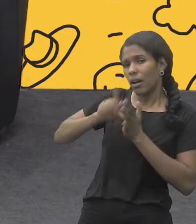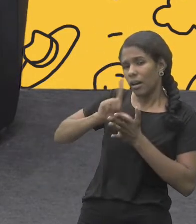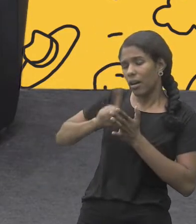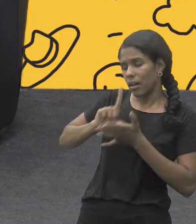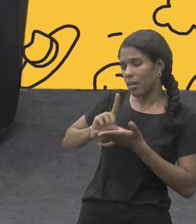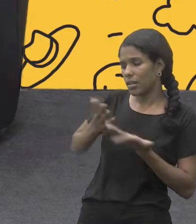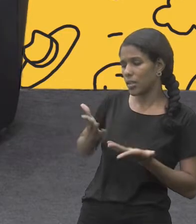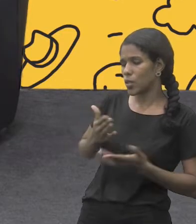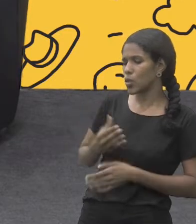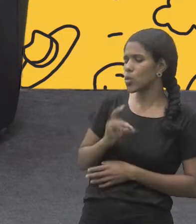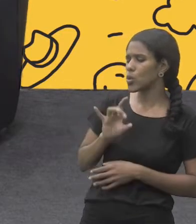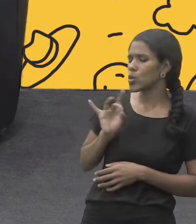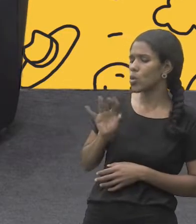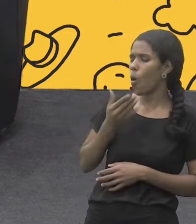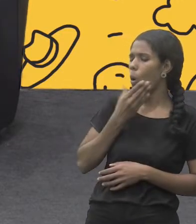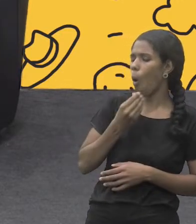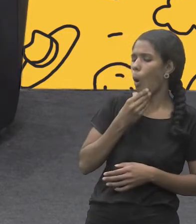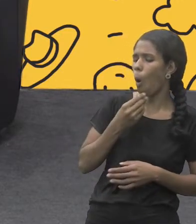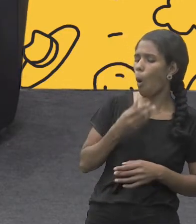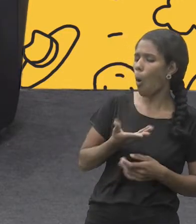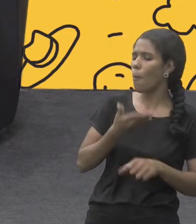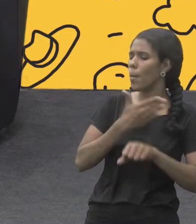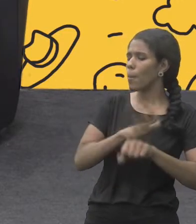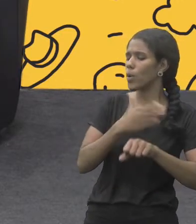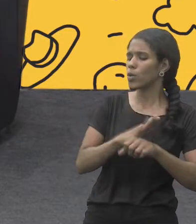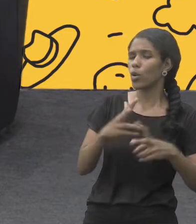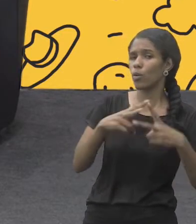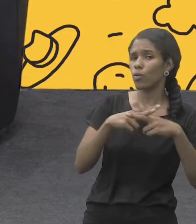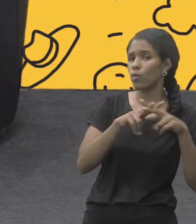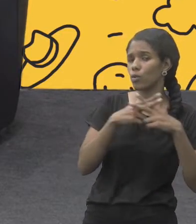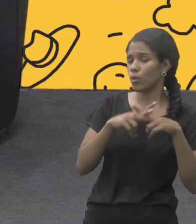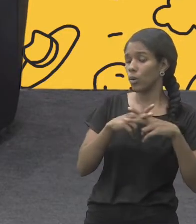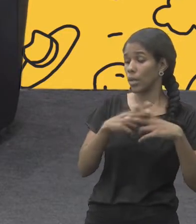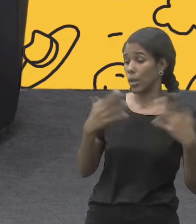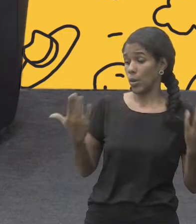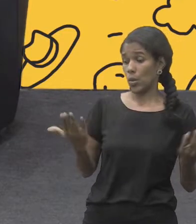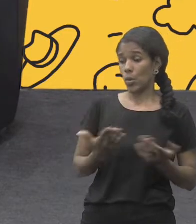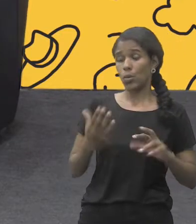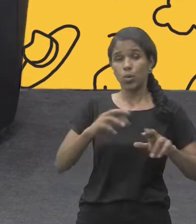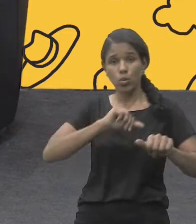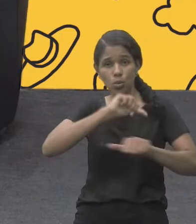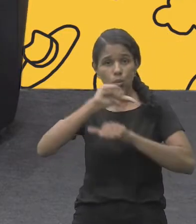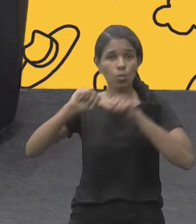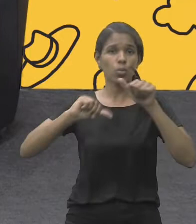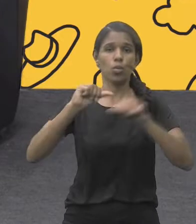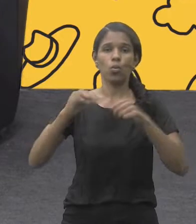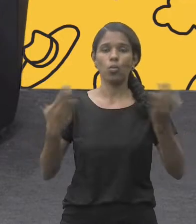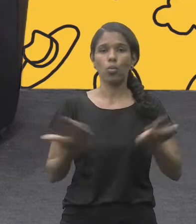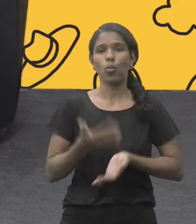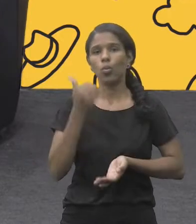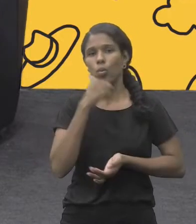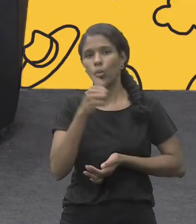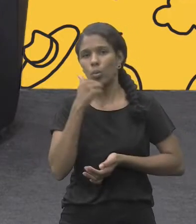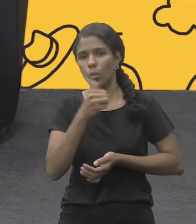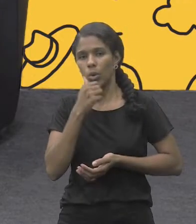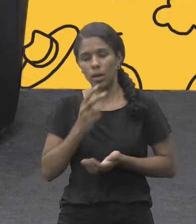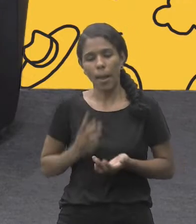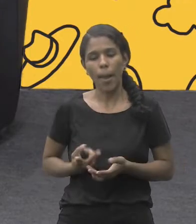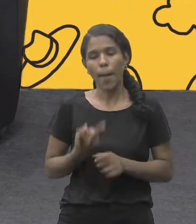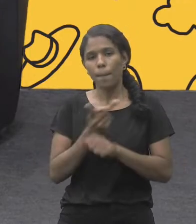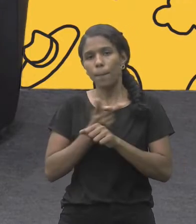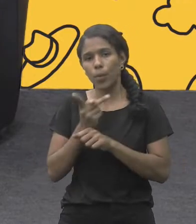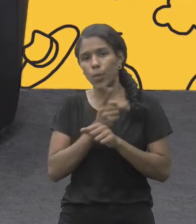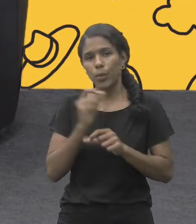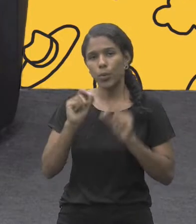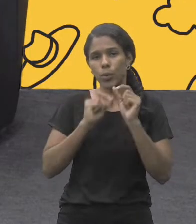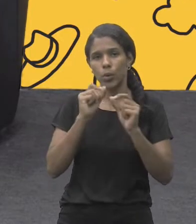esse esporte? É justamente um dos motivos principais é esse, como eu já te falei, né? De aprender a se defender, né?